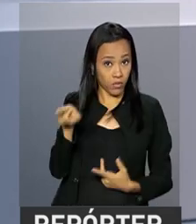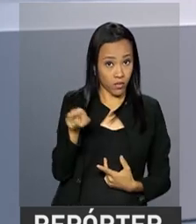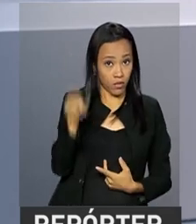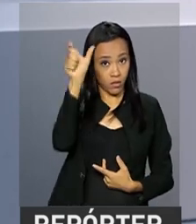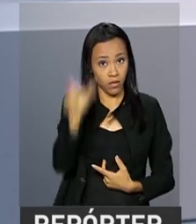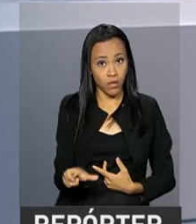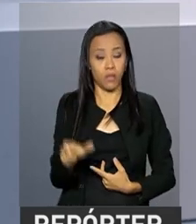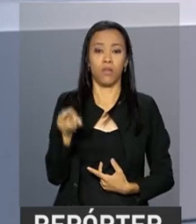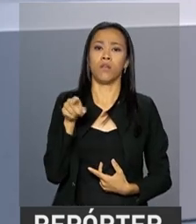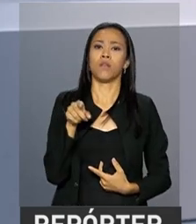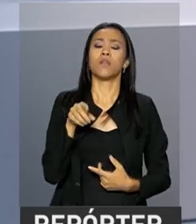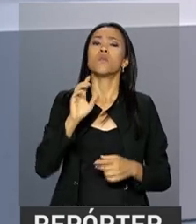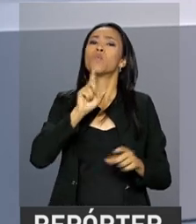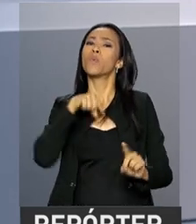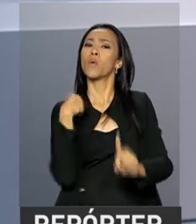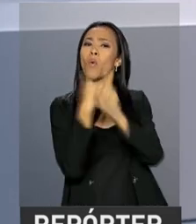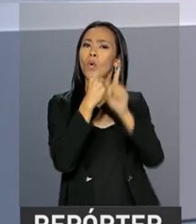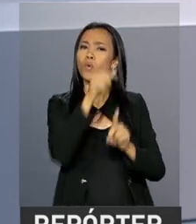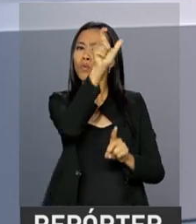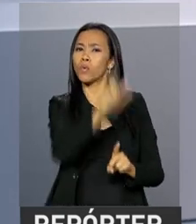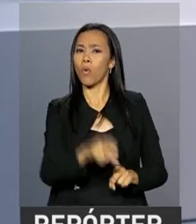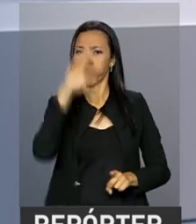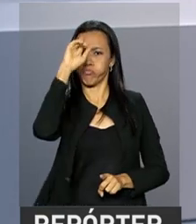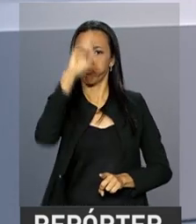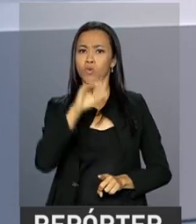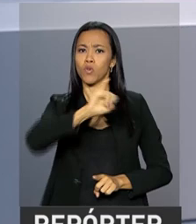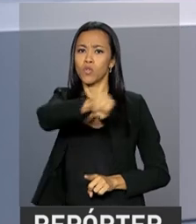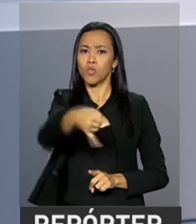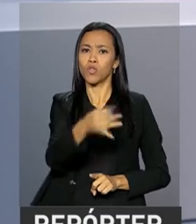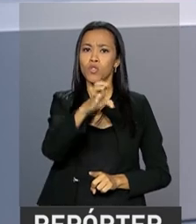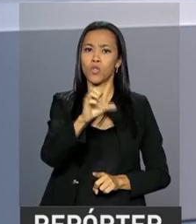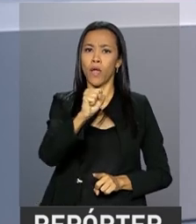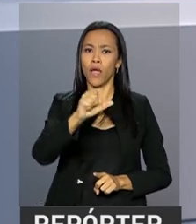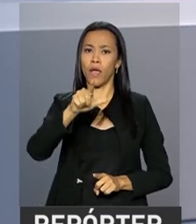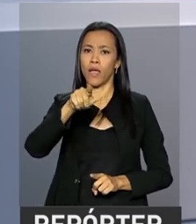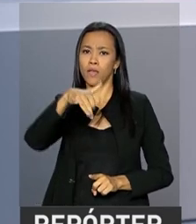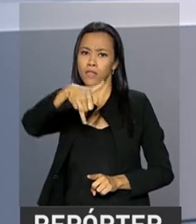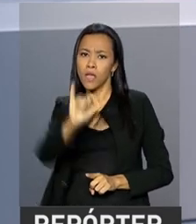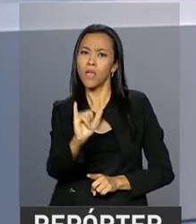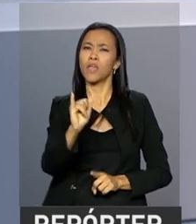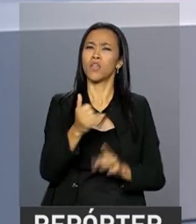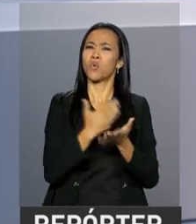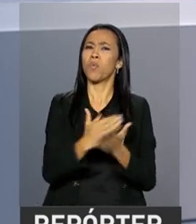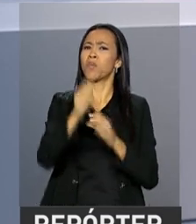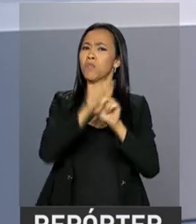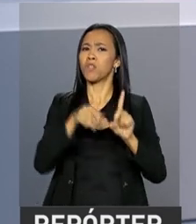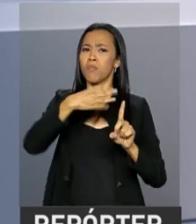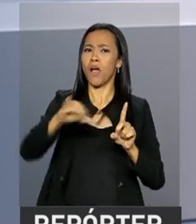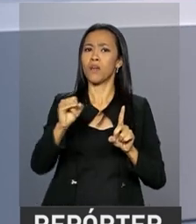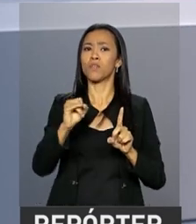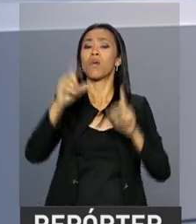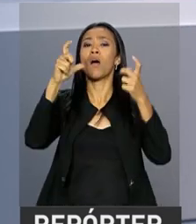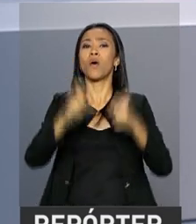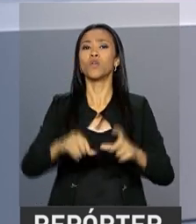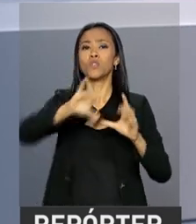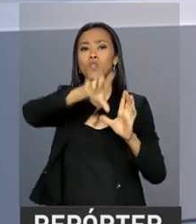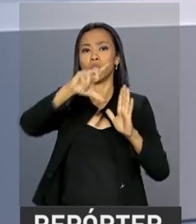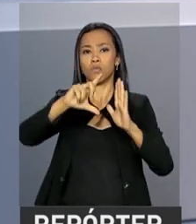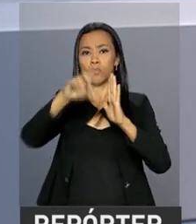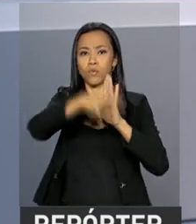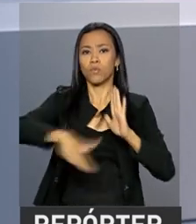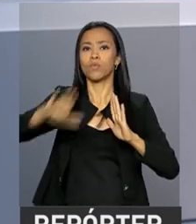o encontro com o empresário joesley Batista ocorreu no começo de Março no palácio do Jaburu mas não houve no